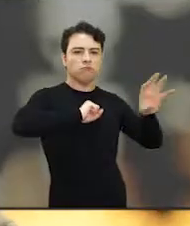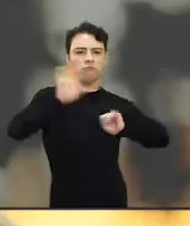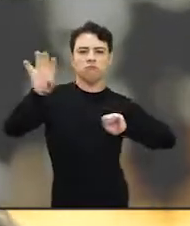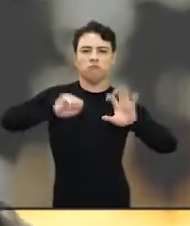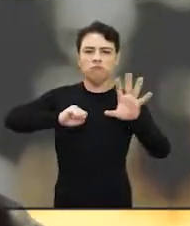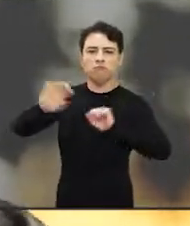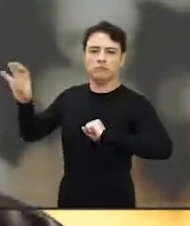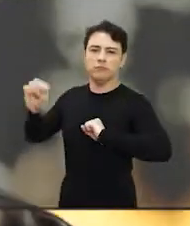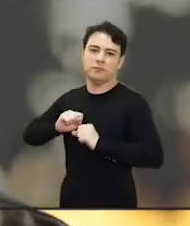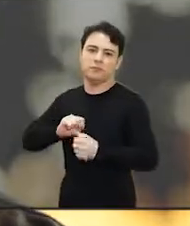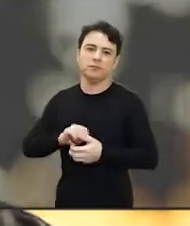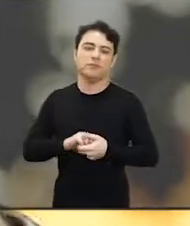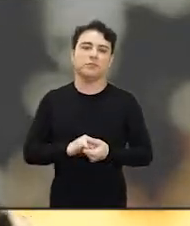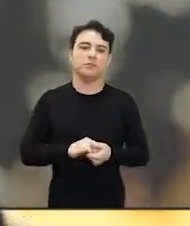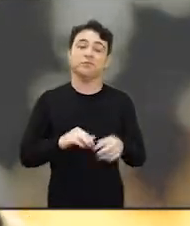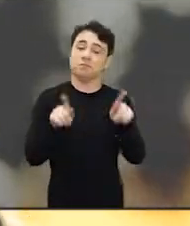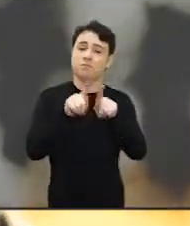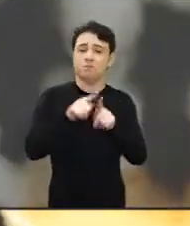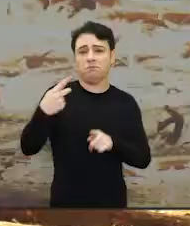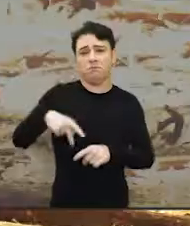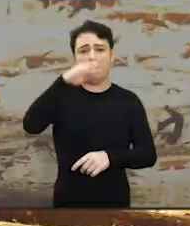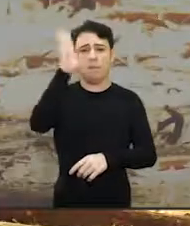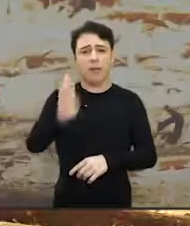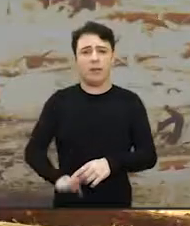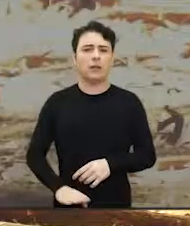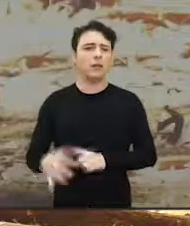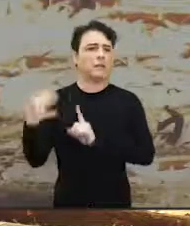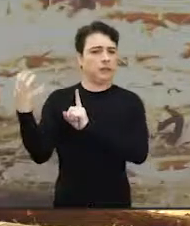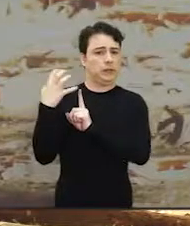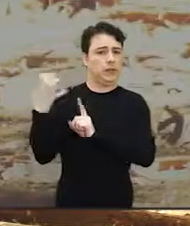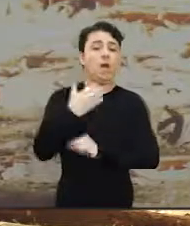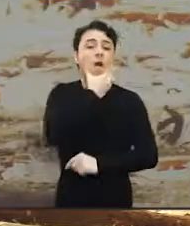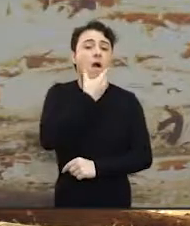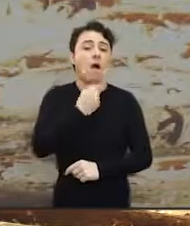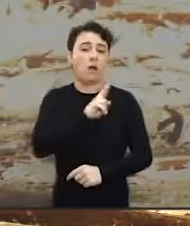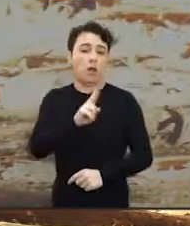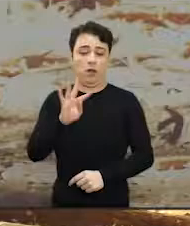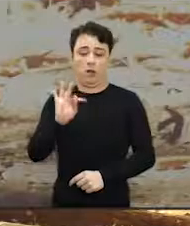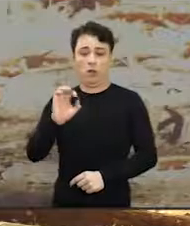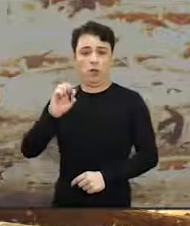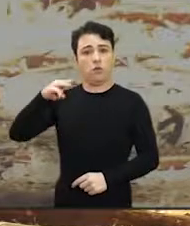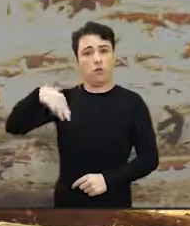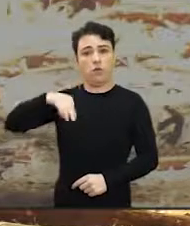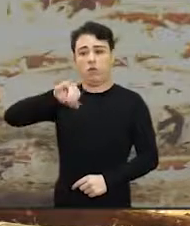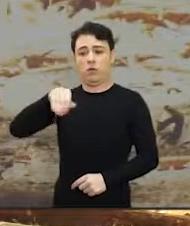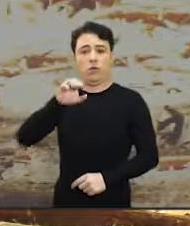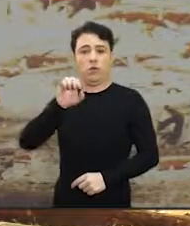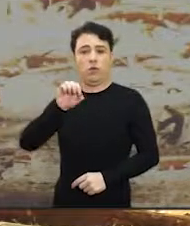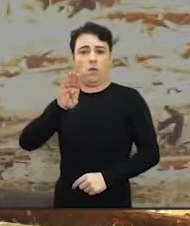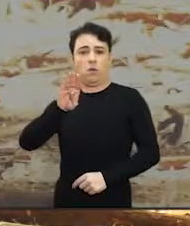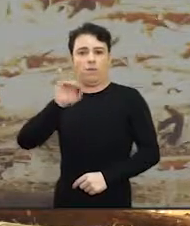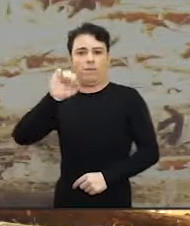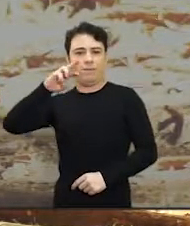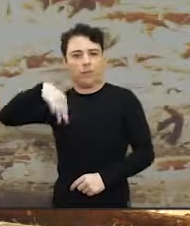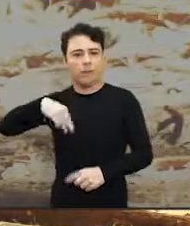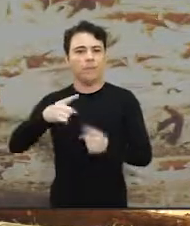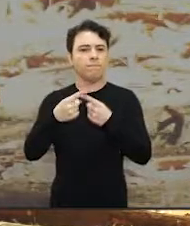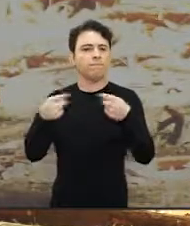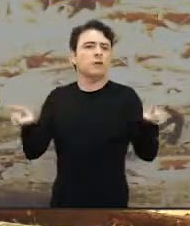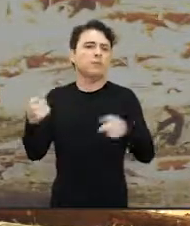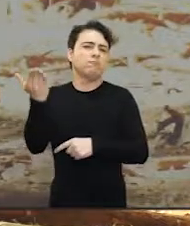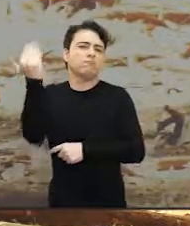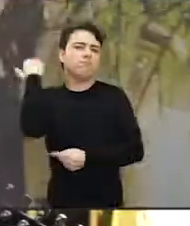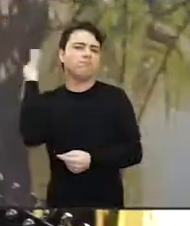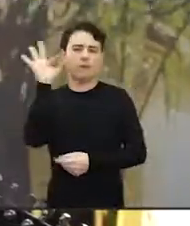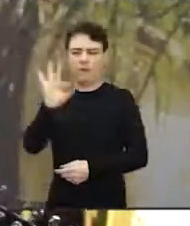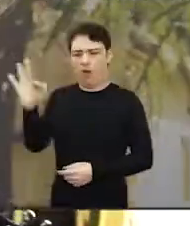tenho influências na música brasileira também, que eu gosto. Eu gosto muito, por exemplo, do Tom Jobim. Eu estudei muito o repertório do Tom